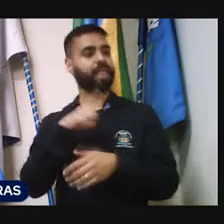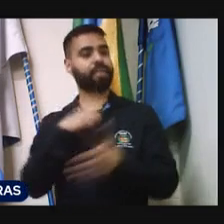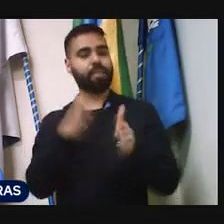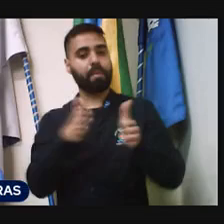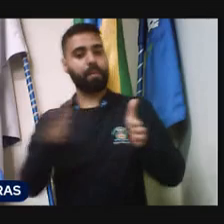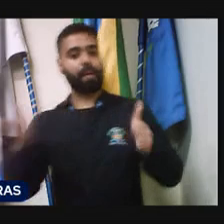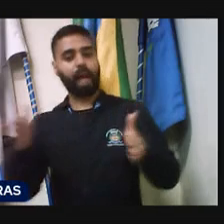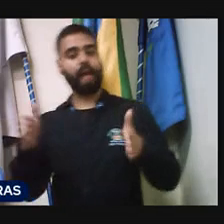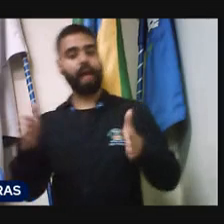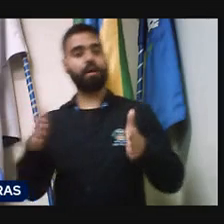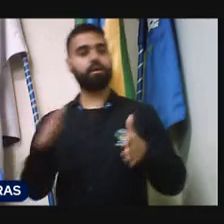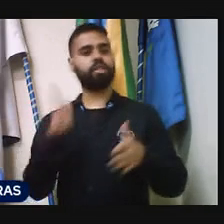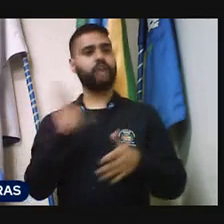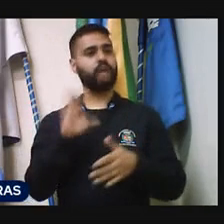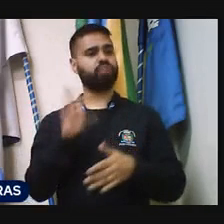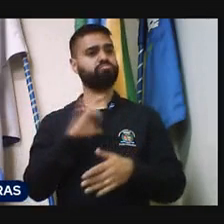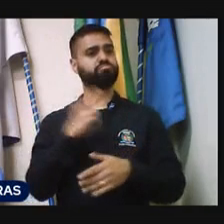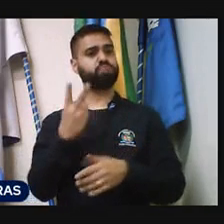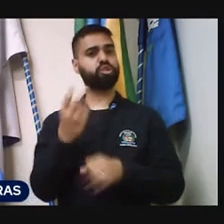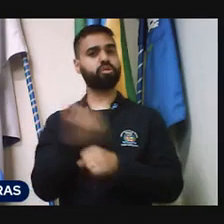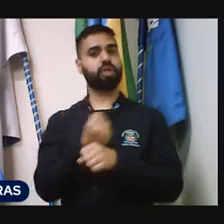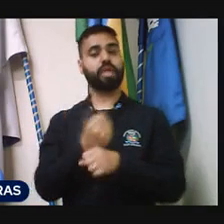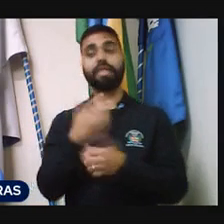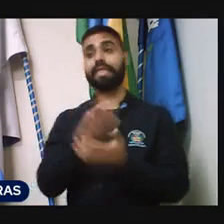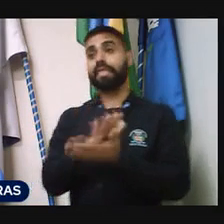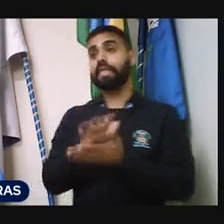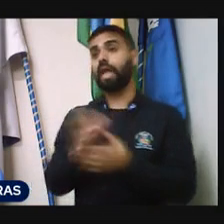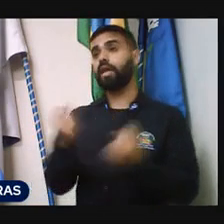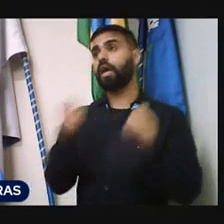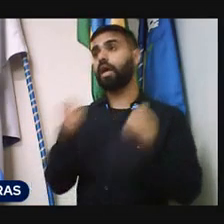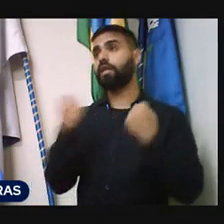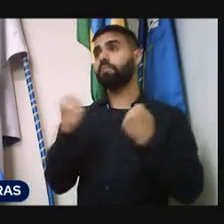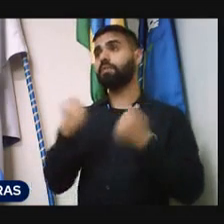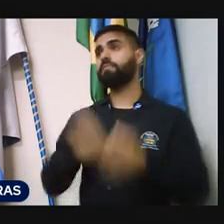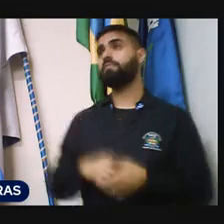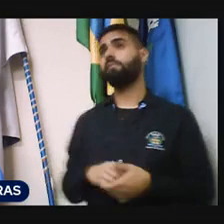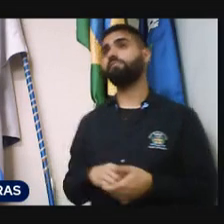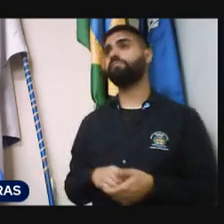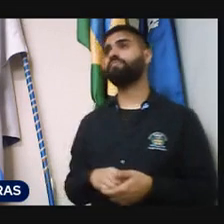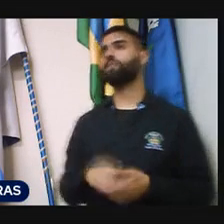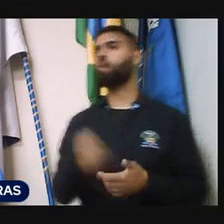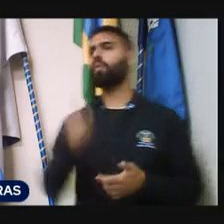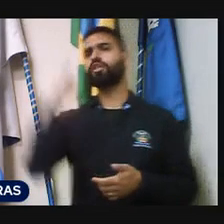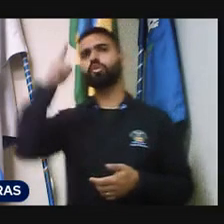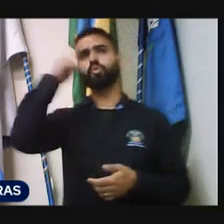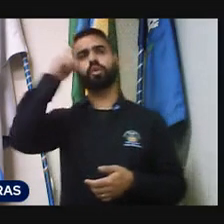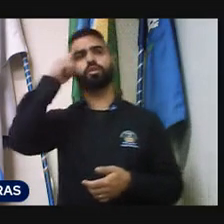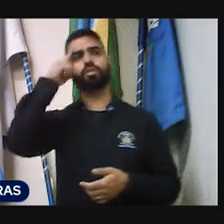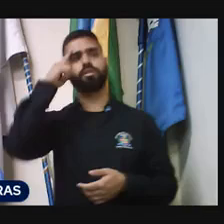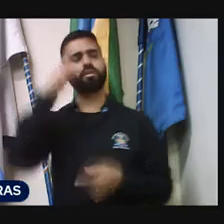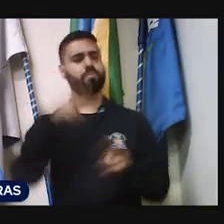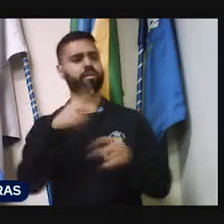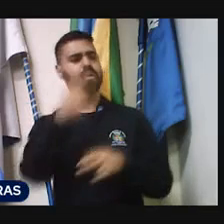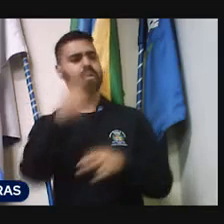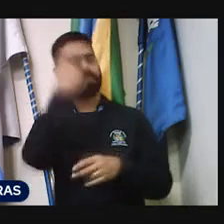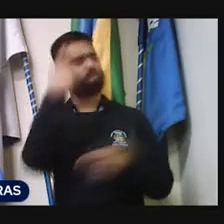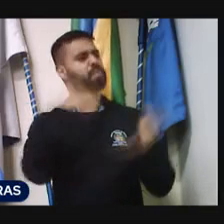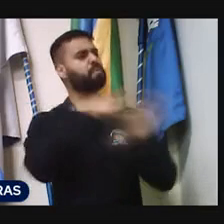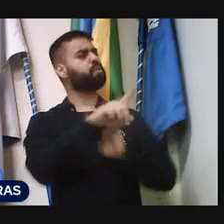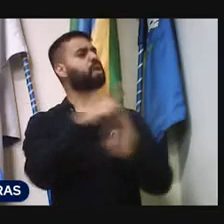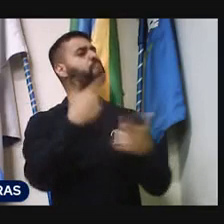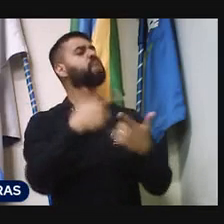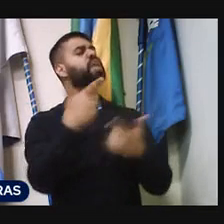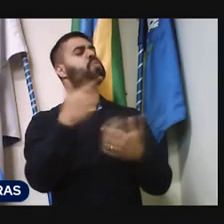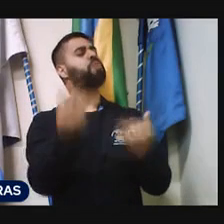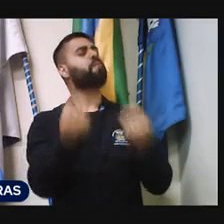passa já passou uns dois anos aí e as academia nada e às vezes quase todo dia a gente viu uma pessoa Poxa assim porque tu não